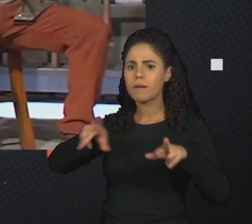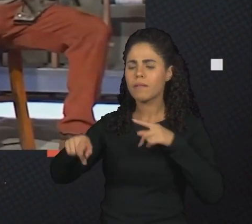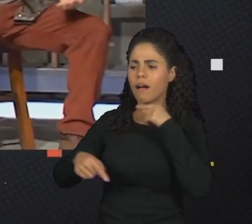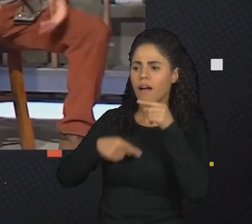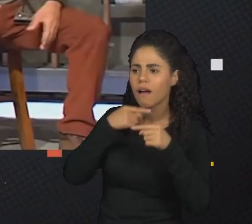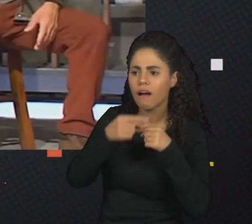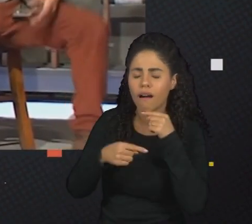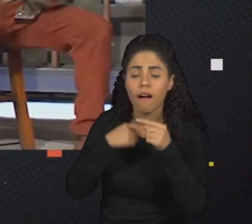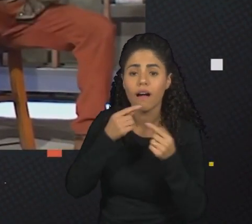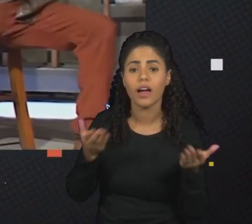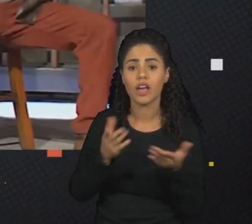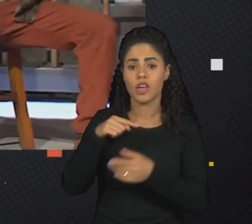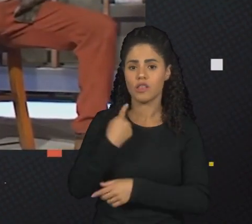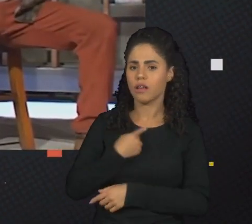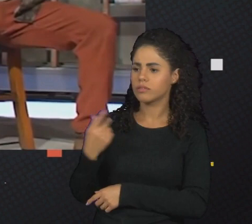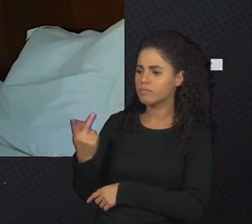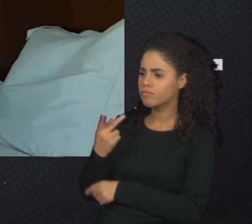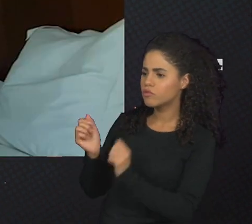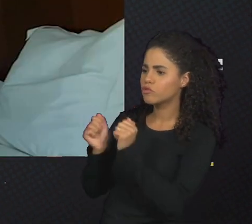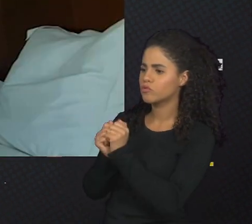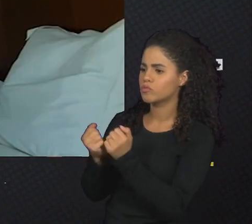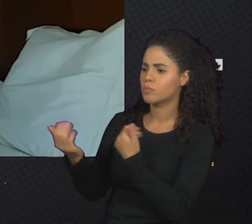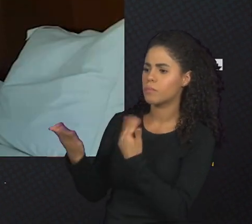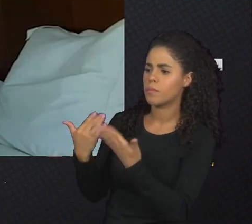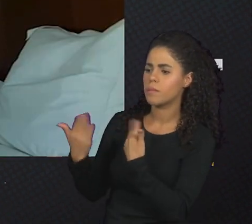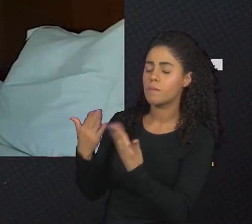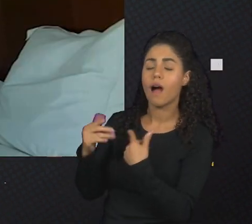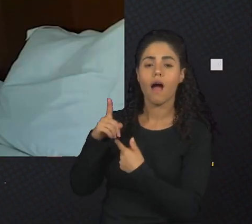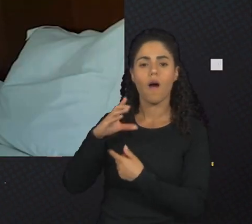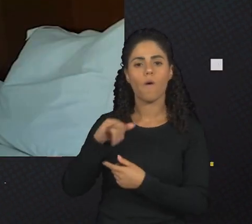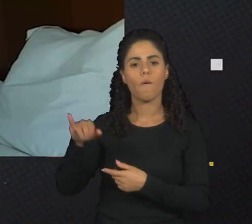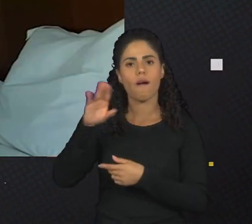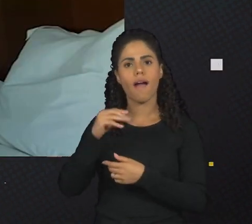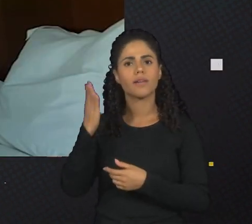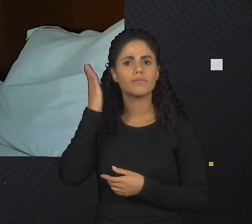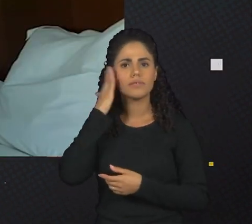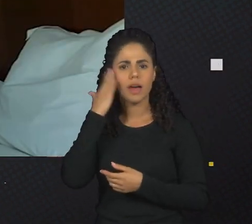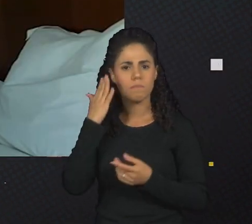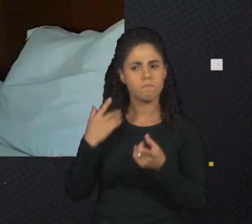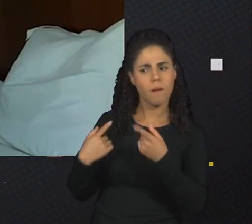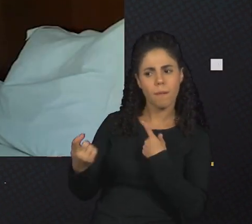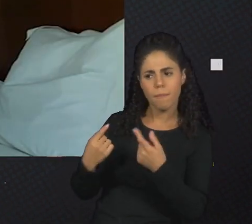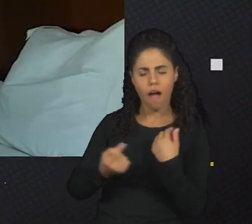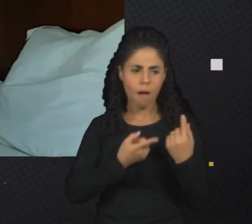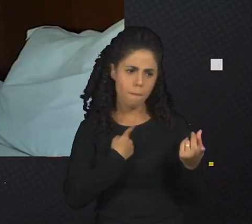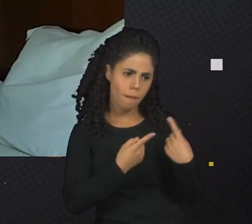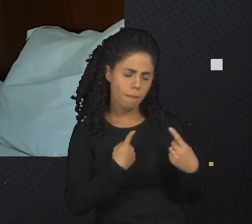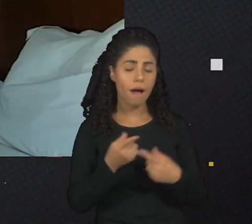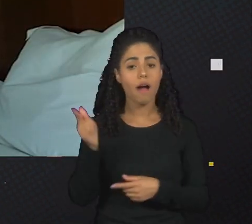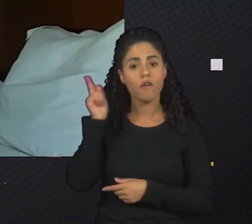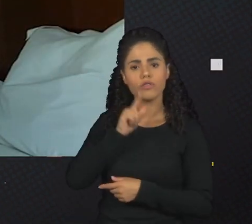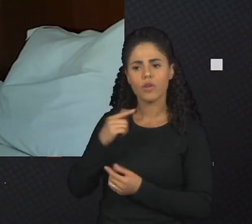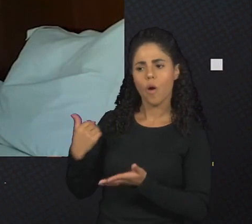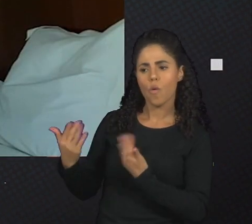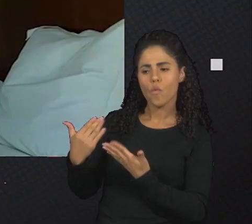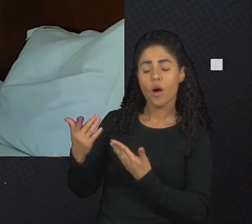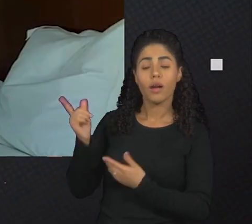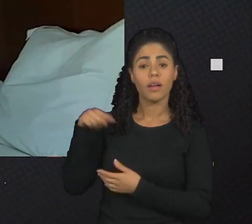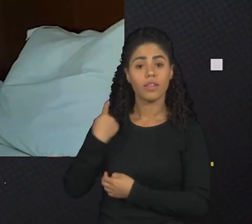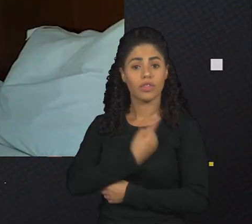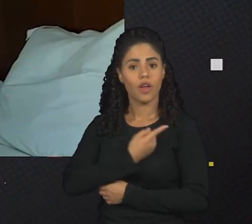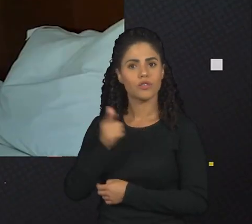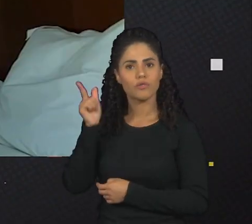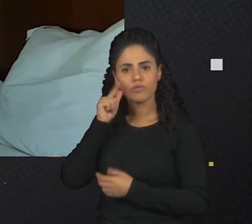gente contracena de uma maneira muito gostosa. O Caio sabe trocar em cena, eu gosto de trocar com ele. A gente tem